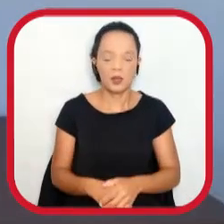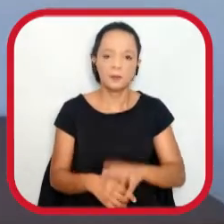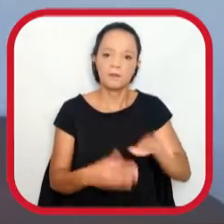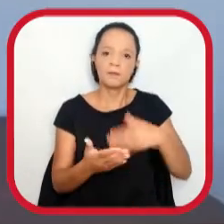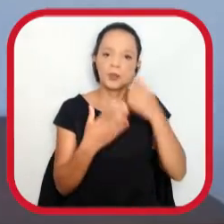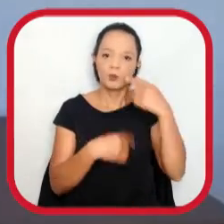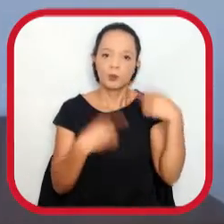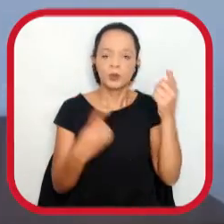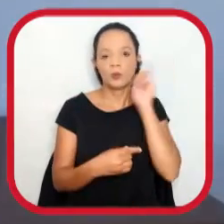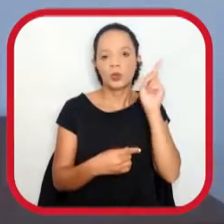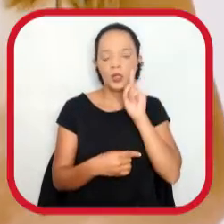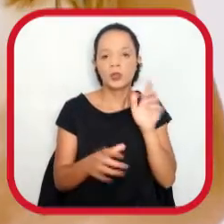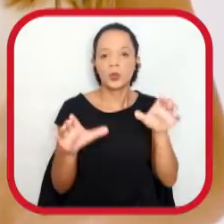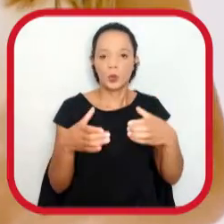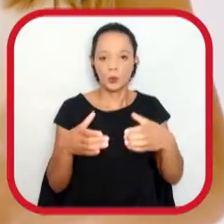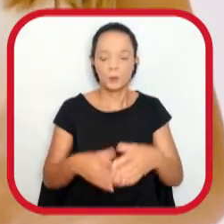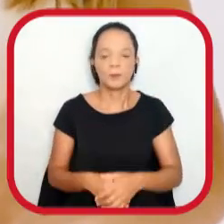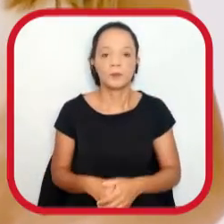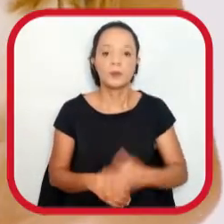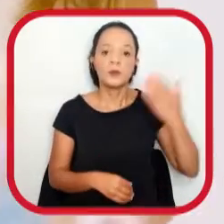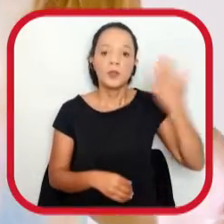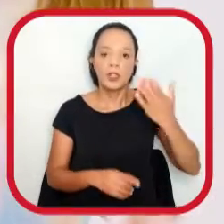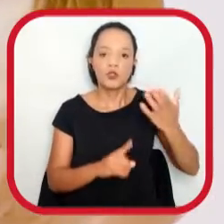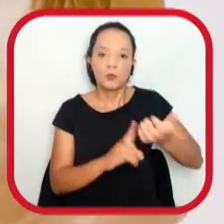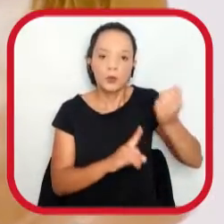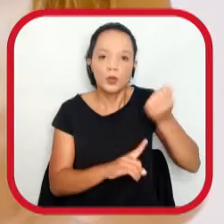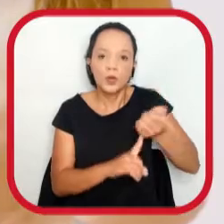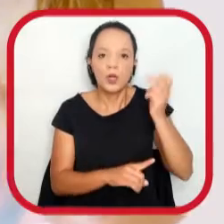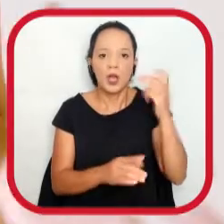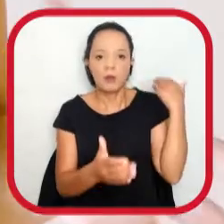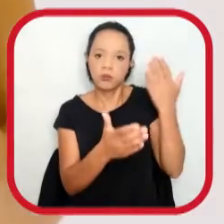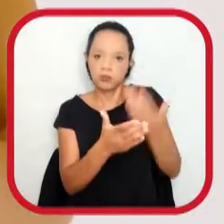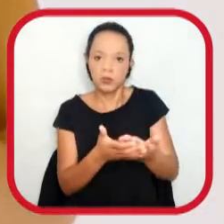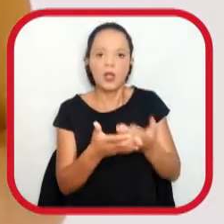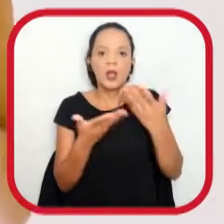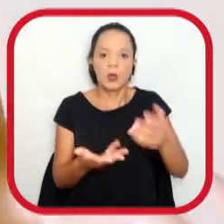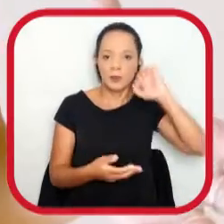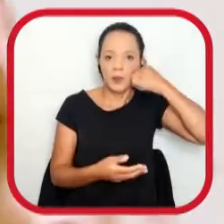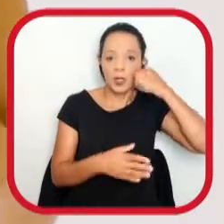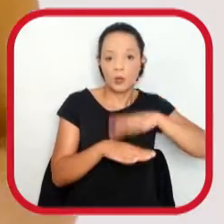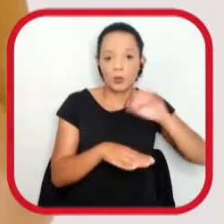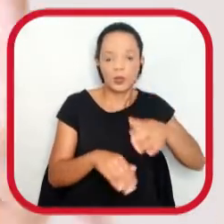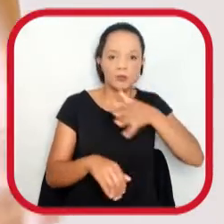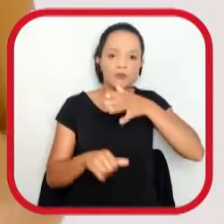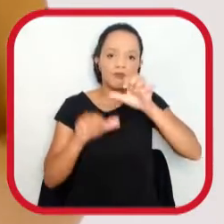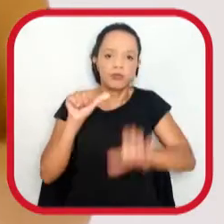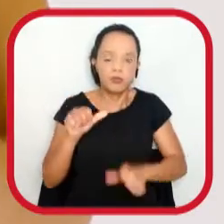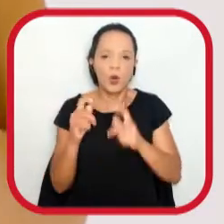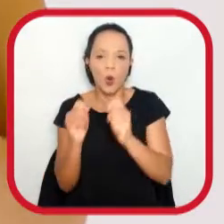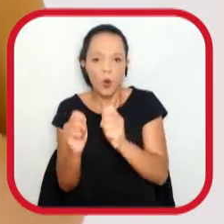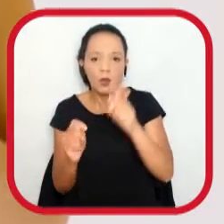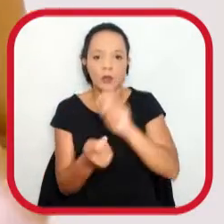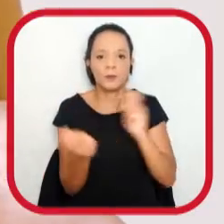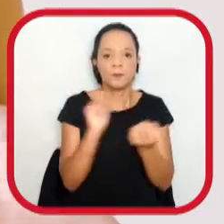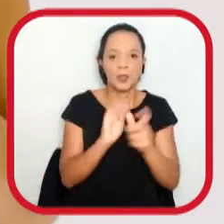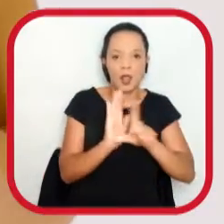comunidade, reforçando a importância do Pride Month. Os direitos conquistados ao longo dos anos são ameaçados pelo aumento dos discursos de